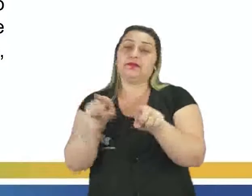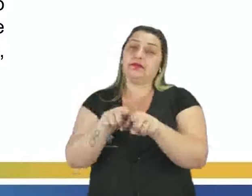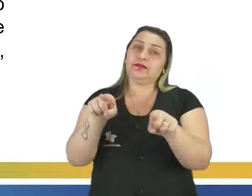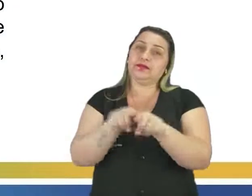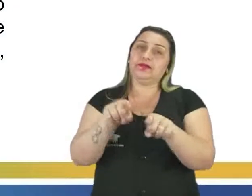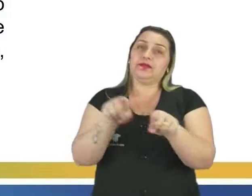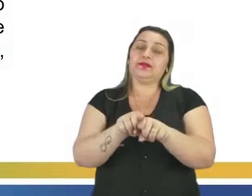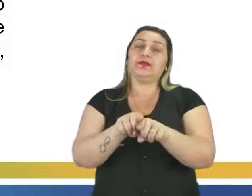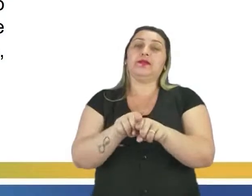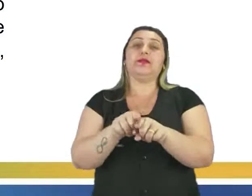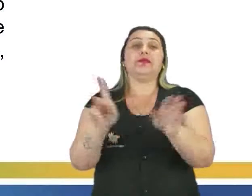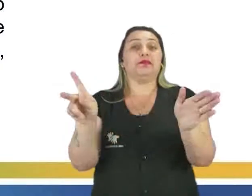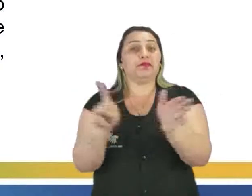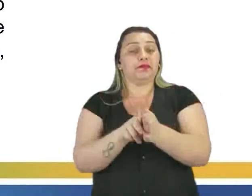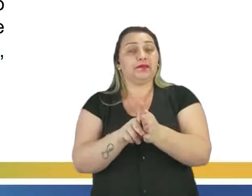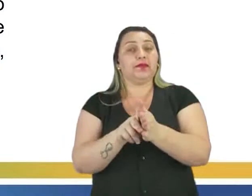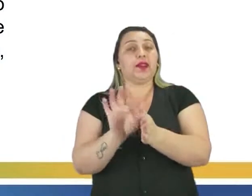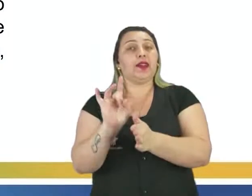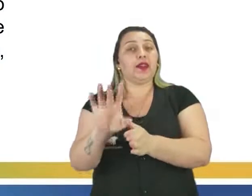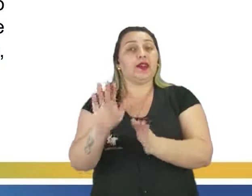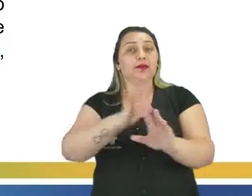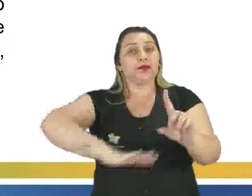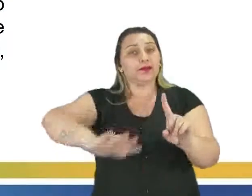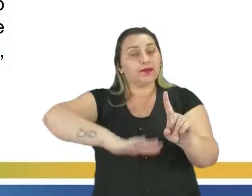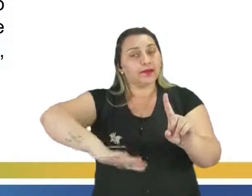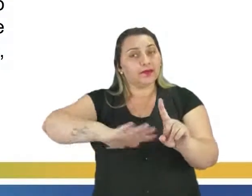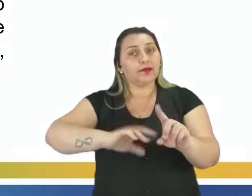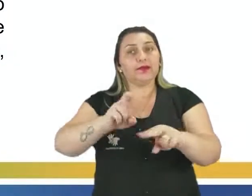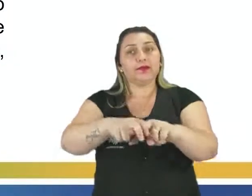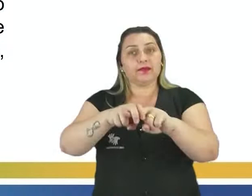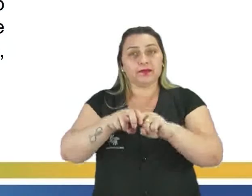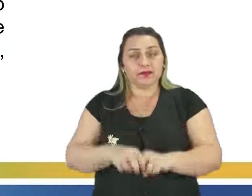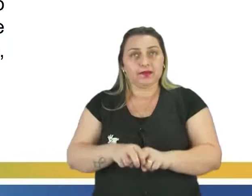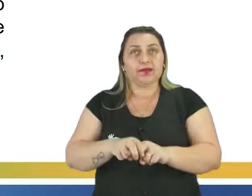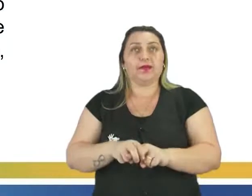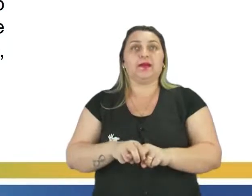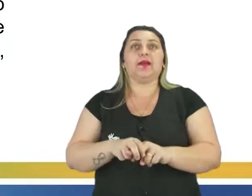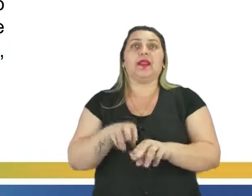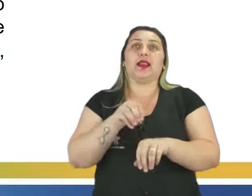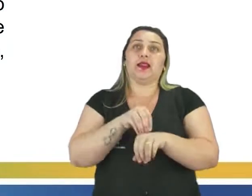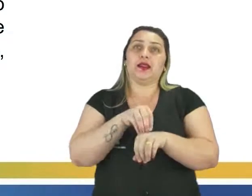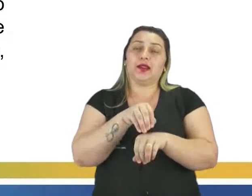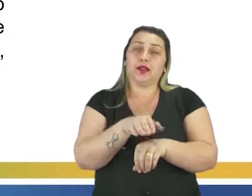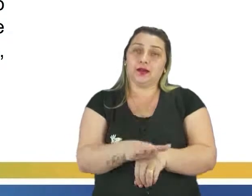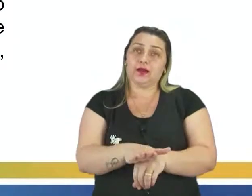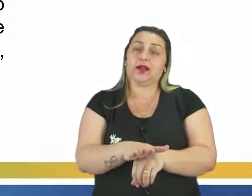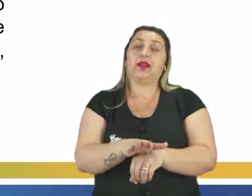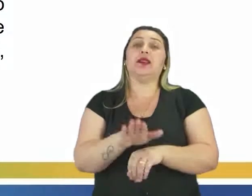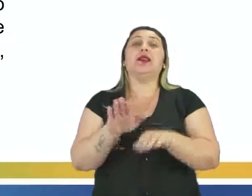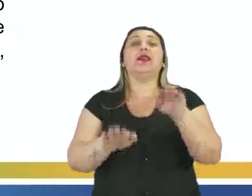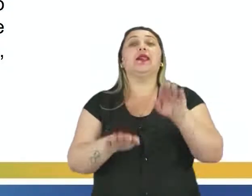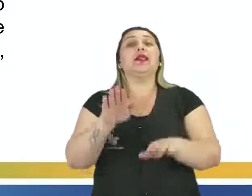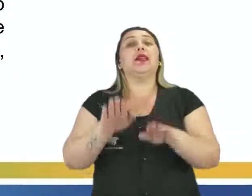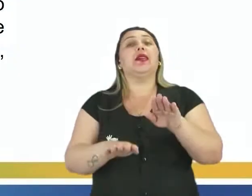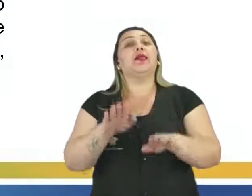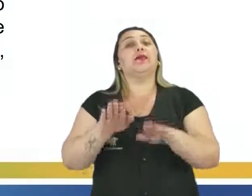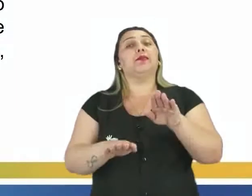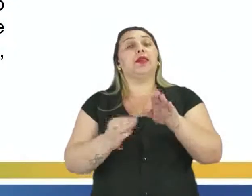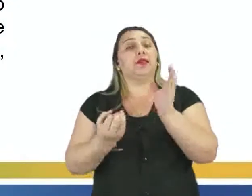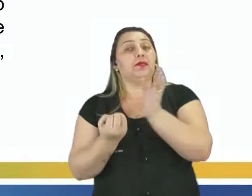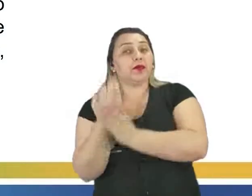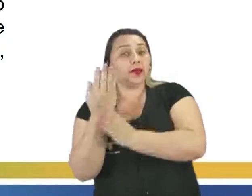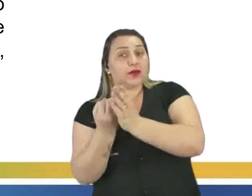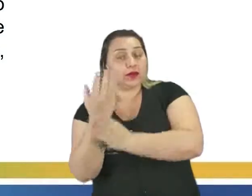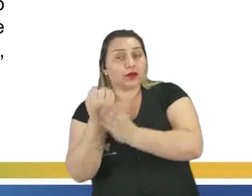de propriedade vigente em cada sociedade. Portanto, a distribuição decorre do próprio processo